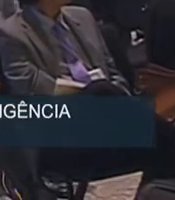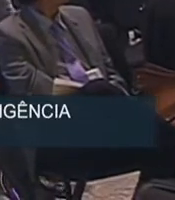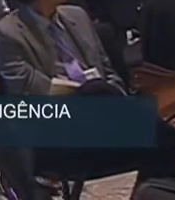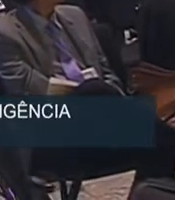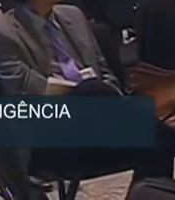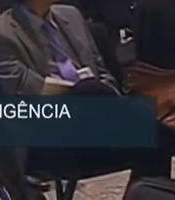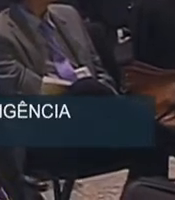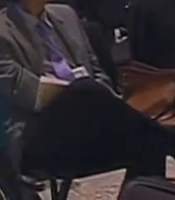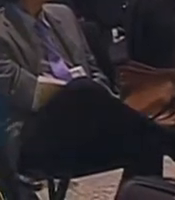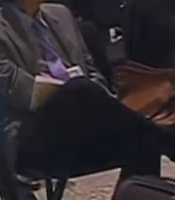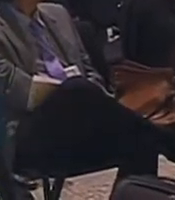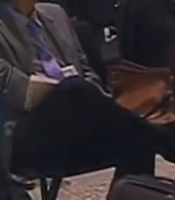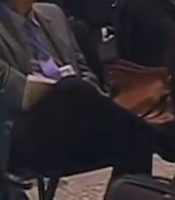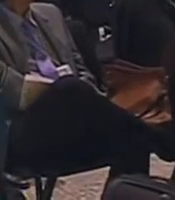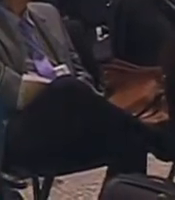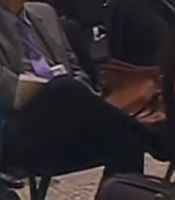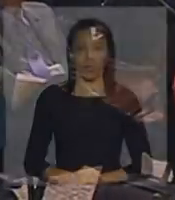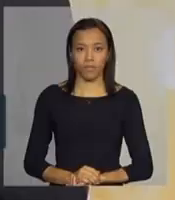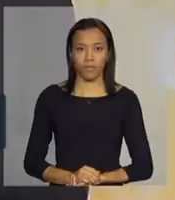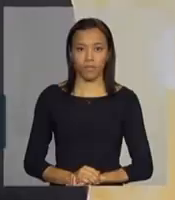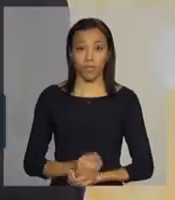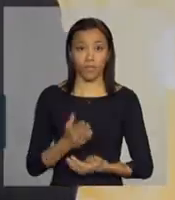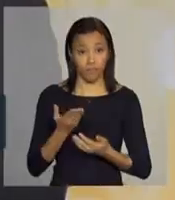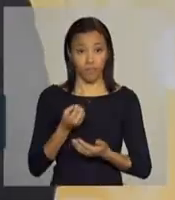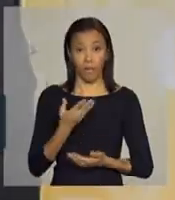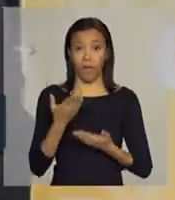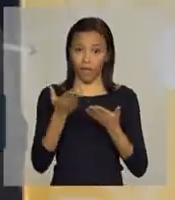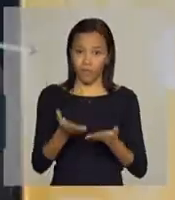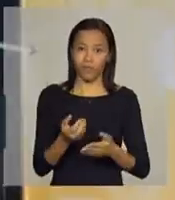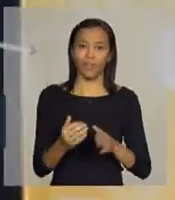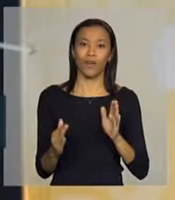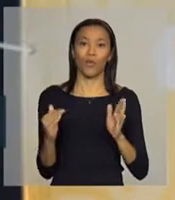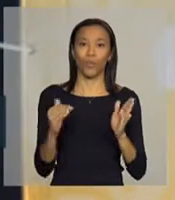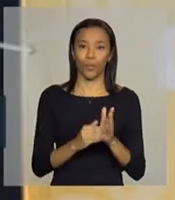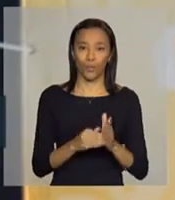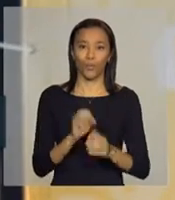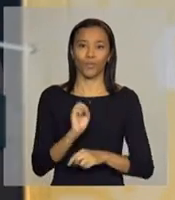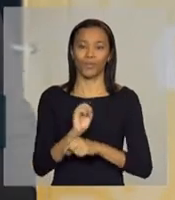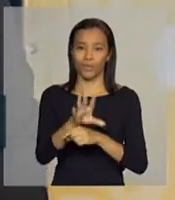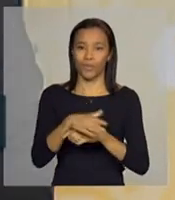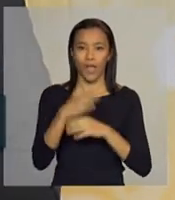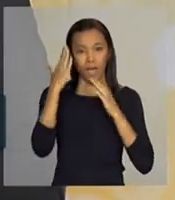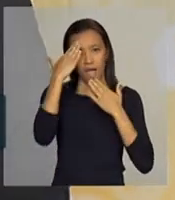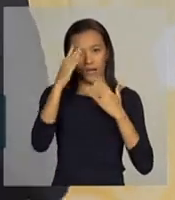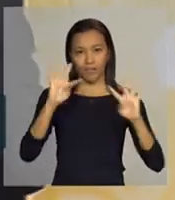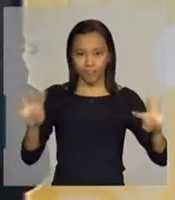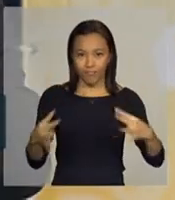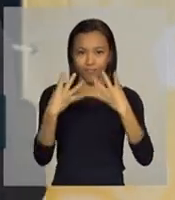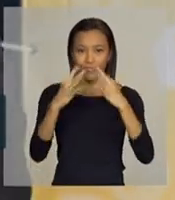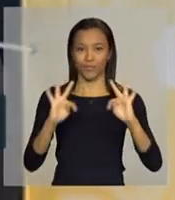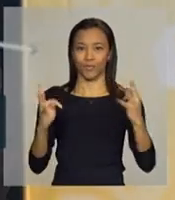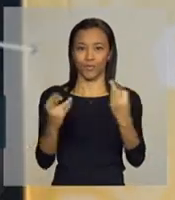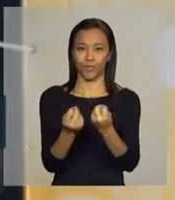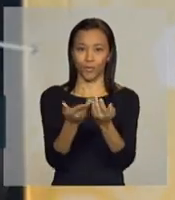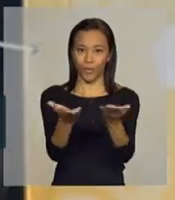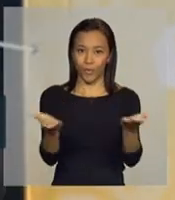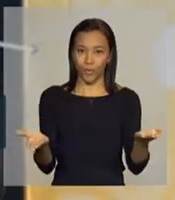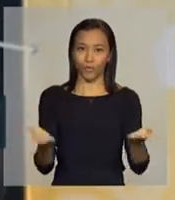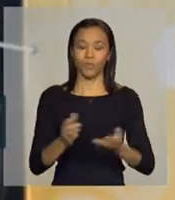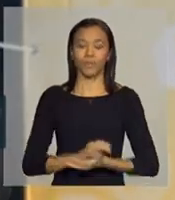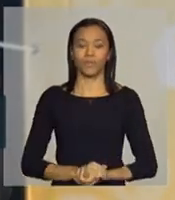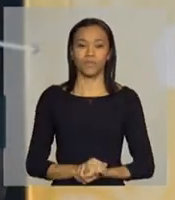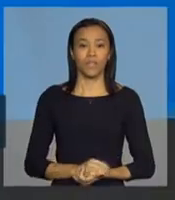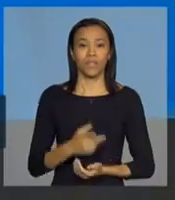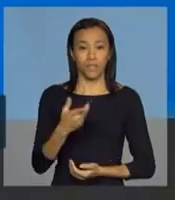Bom, esse era o último slide, né? Eu agradeço a atenção de todos e, novamente, coloco